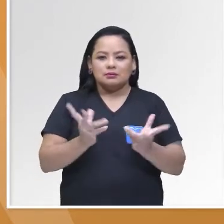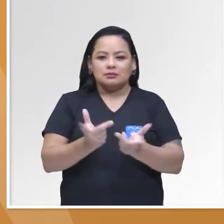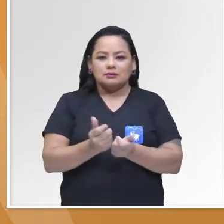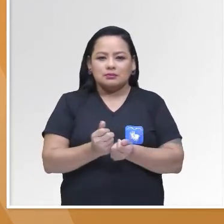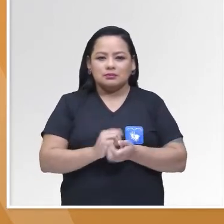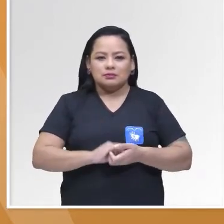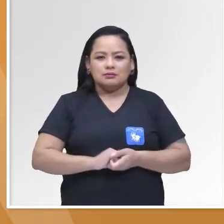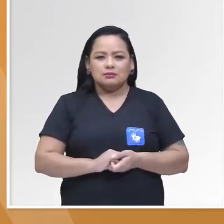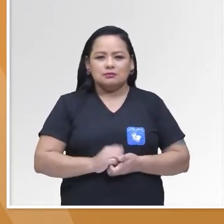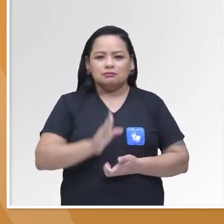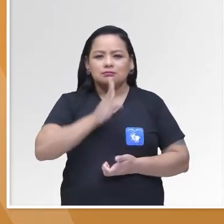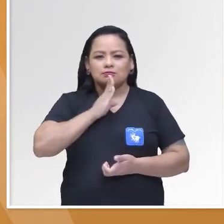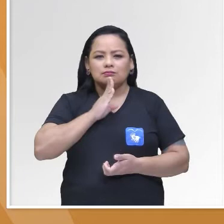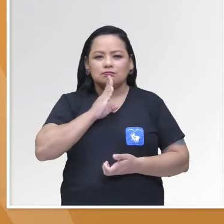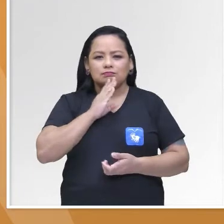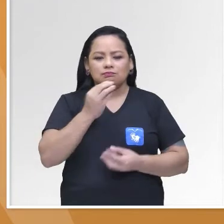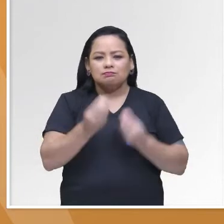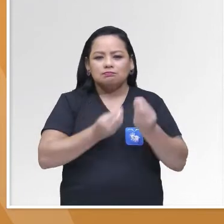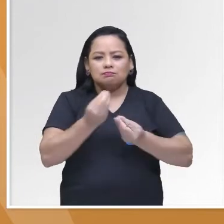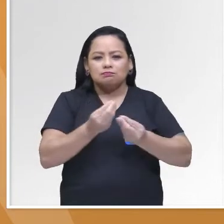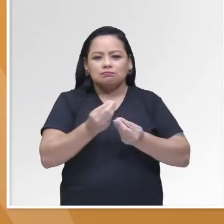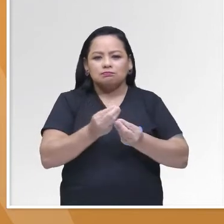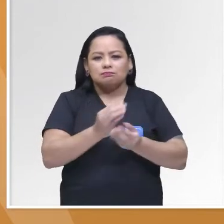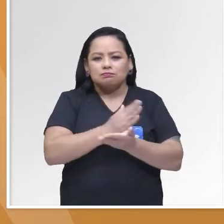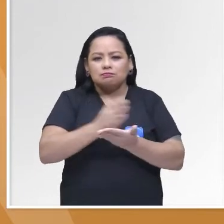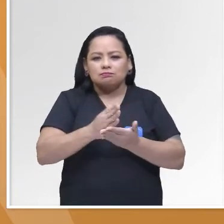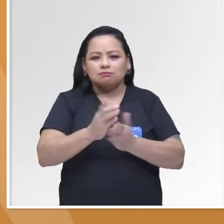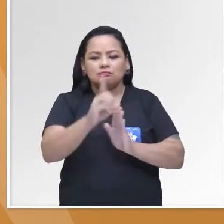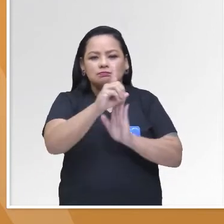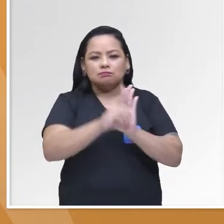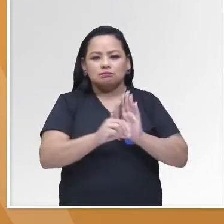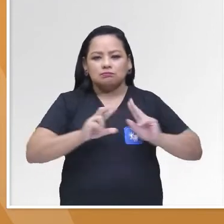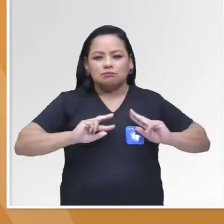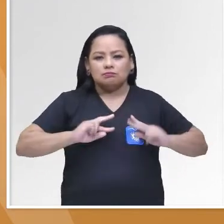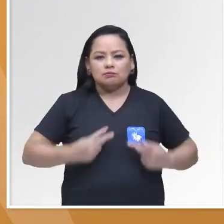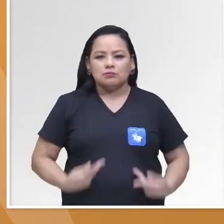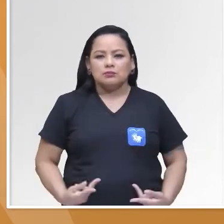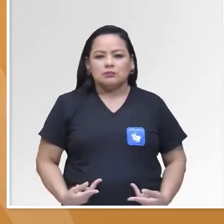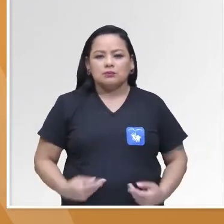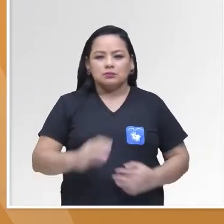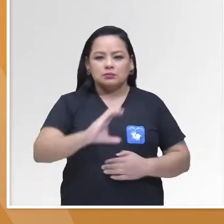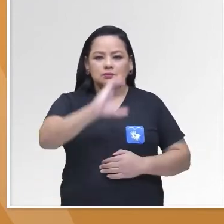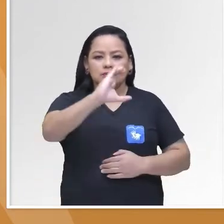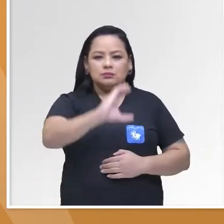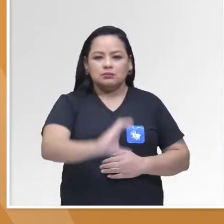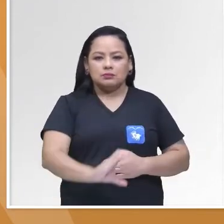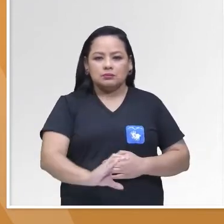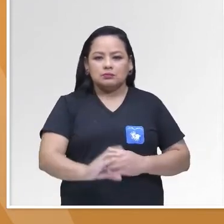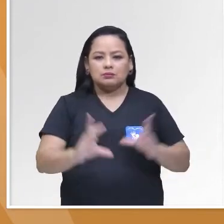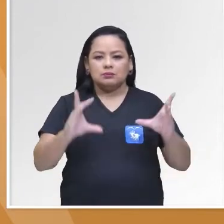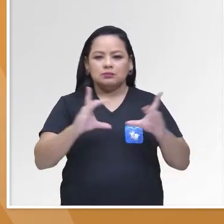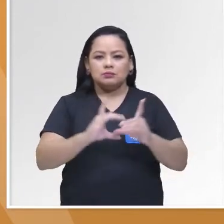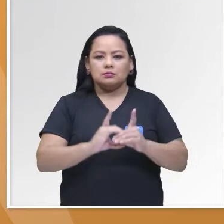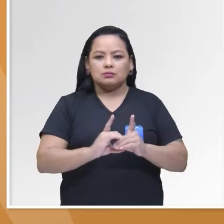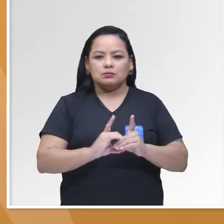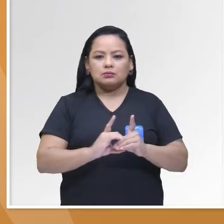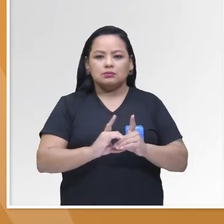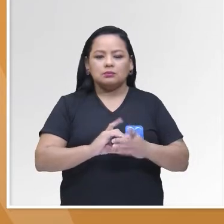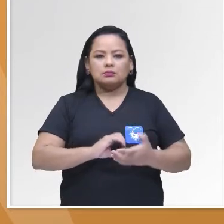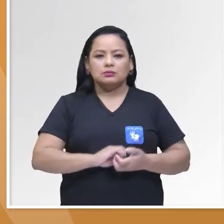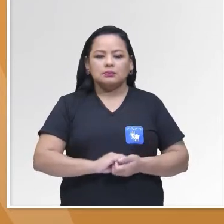Habilidade: conhecer noções introdutórias de direitos humanos, cidadania e democracia.